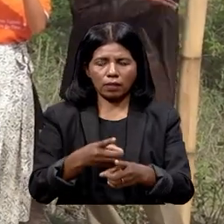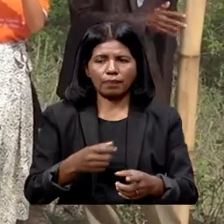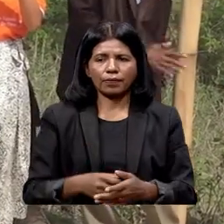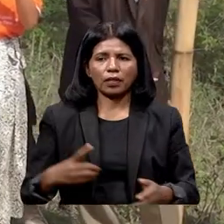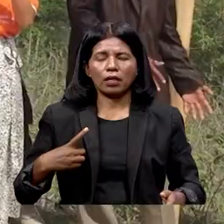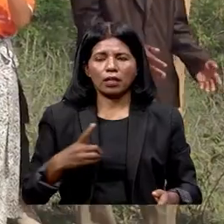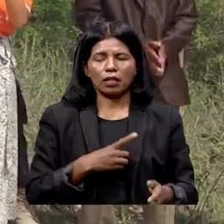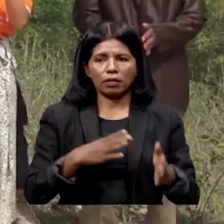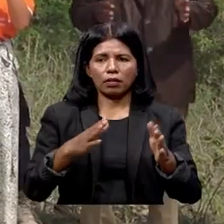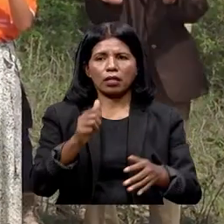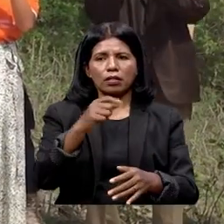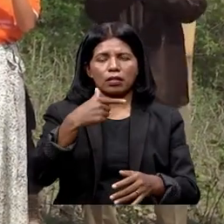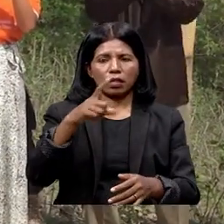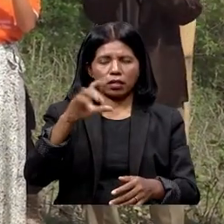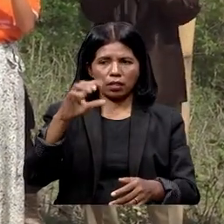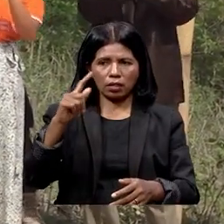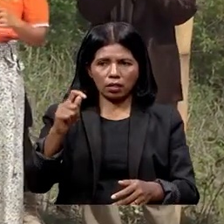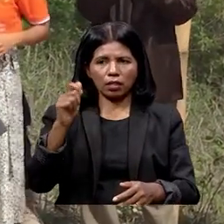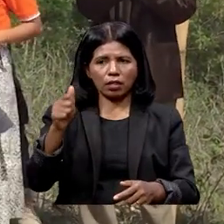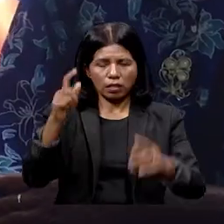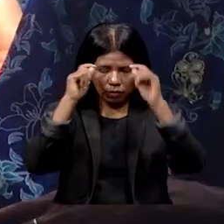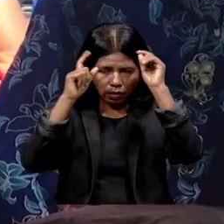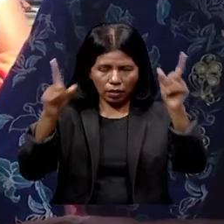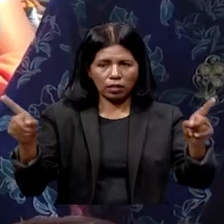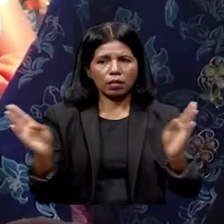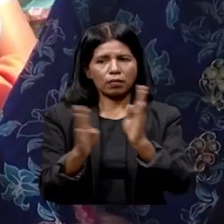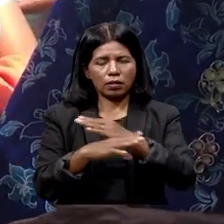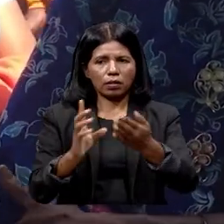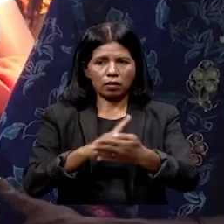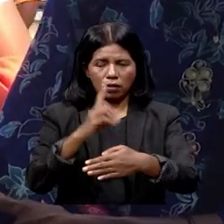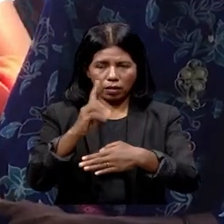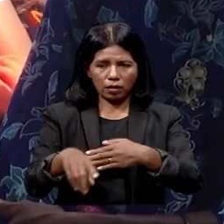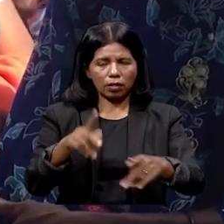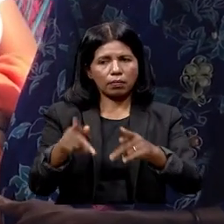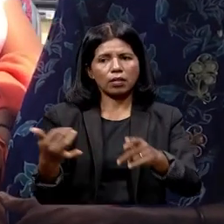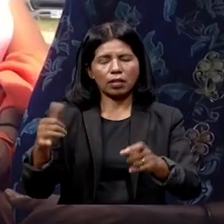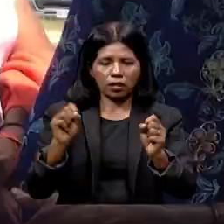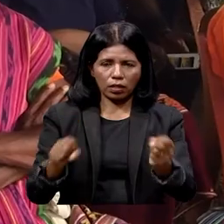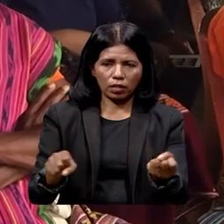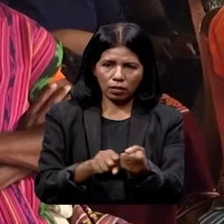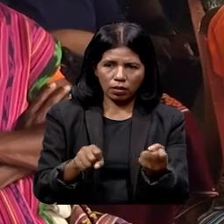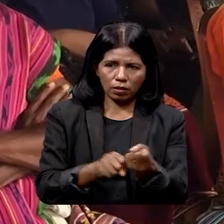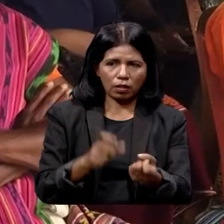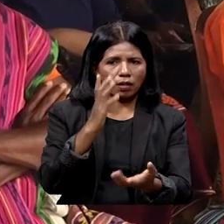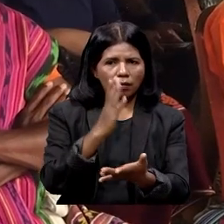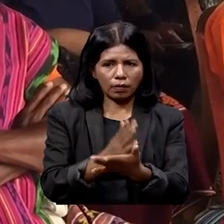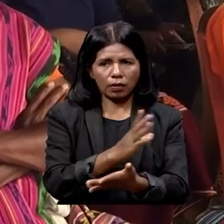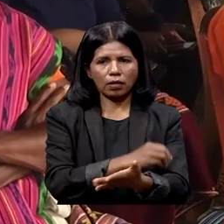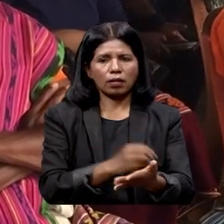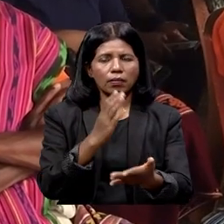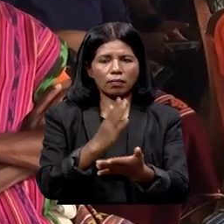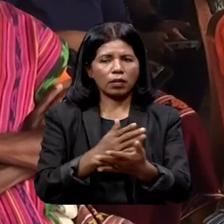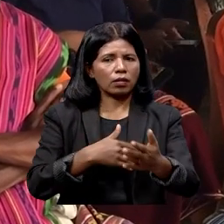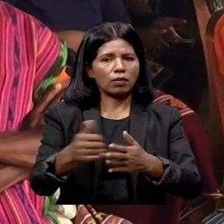Deputada Angelita Sarmento Hateten, Timor-Leste atu sai desenvolvido, cidadão será tem que contribuir à prevenção no para